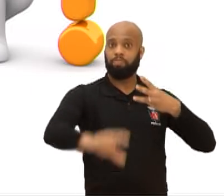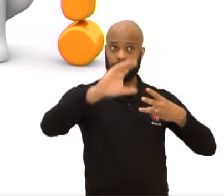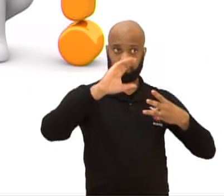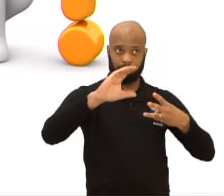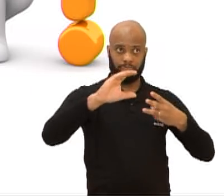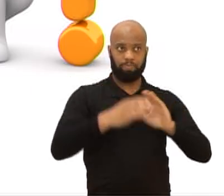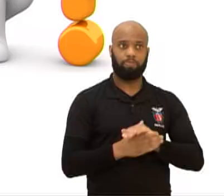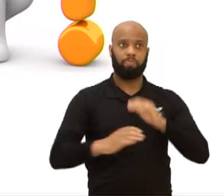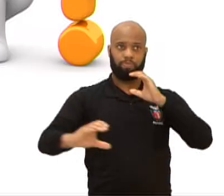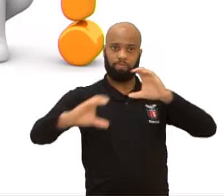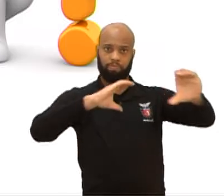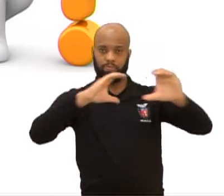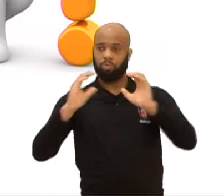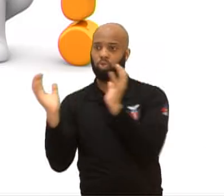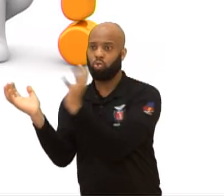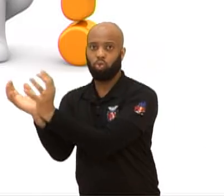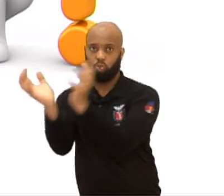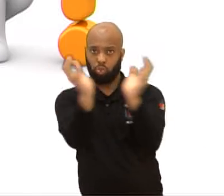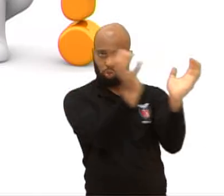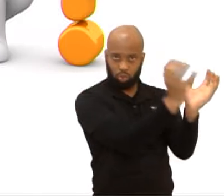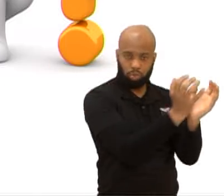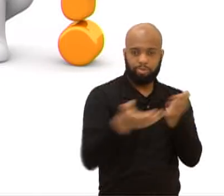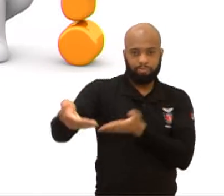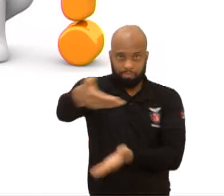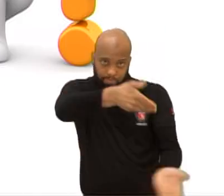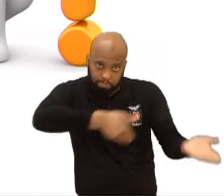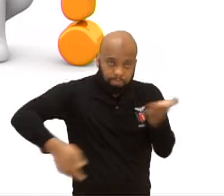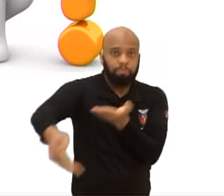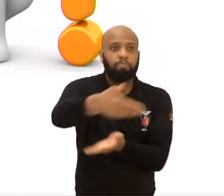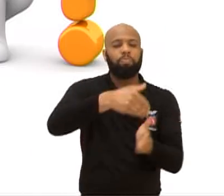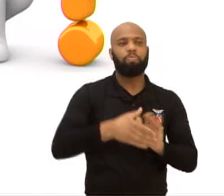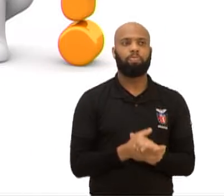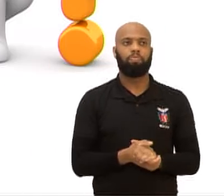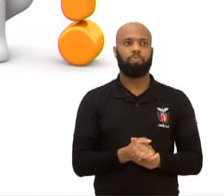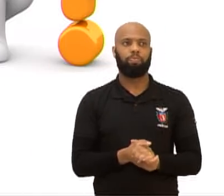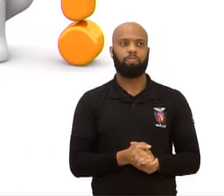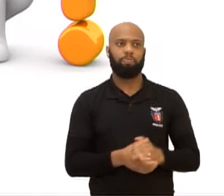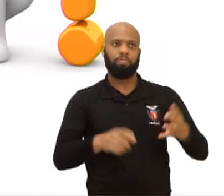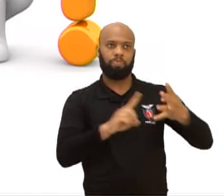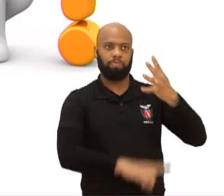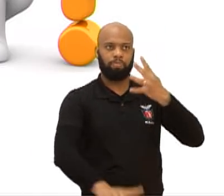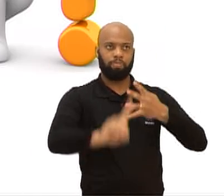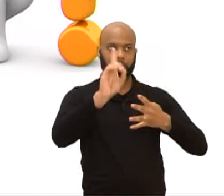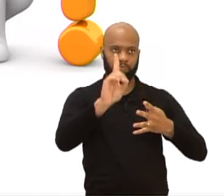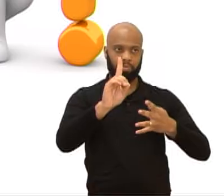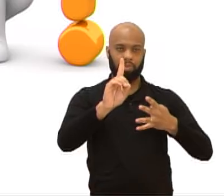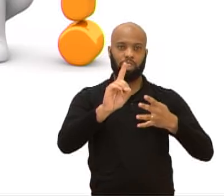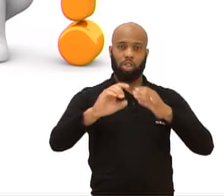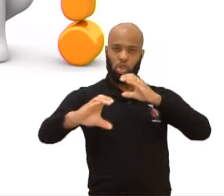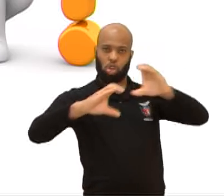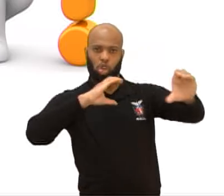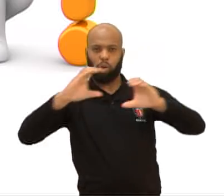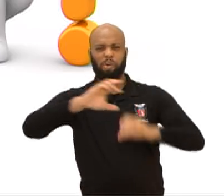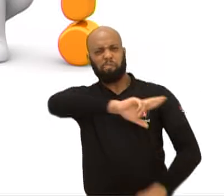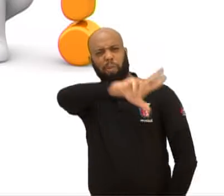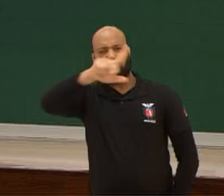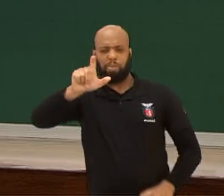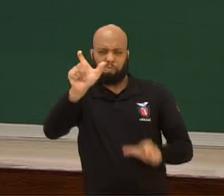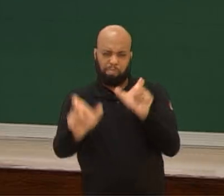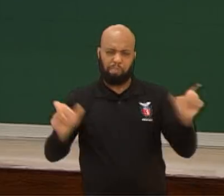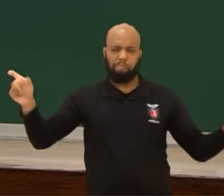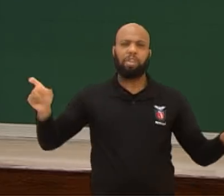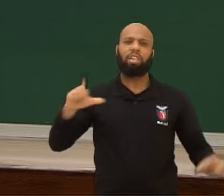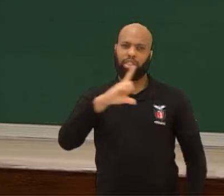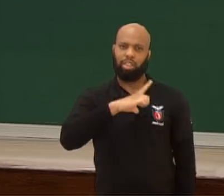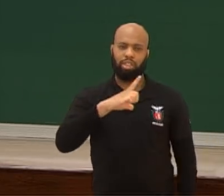interpessoal. Alternativa C, comunicação em grupos. Alternativa D,